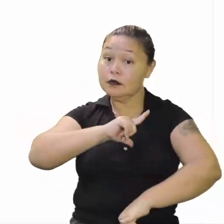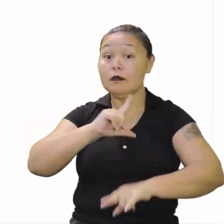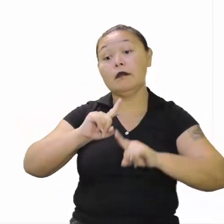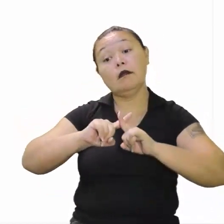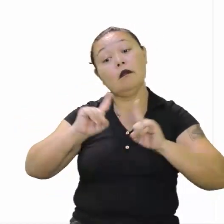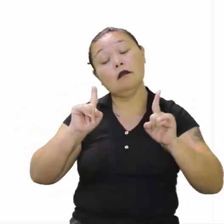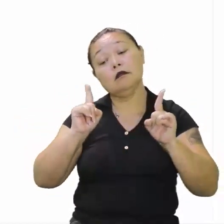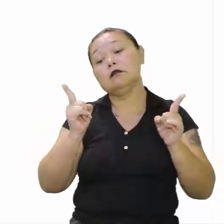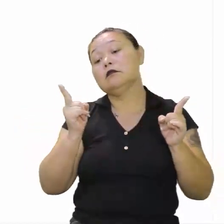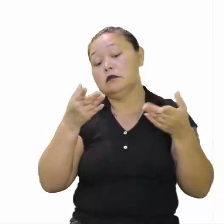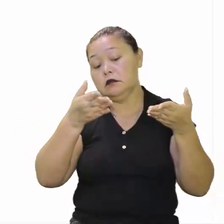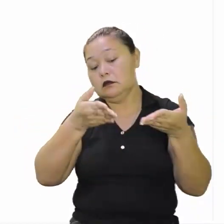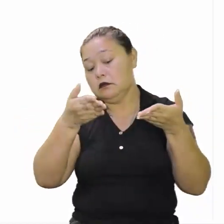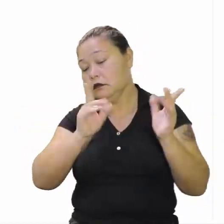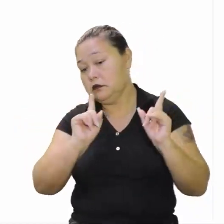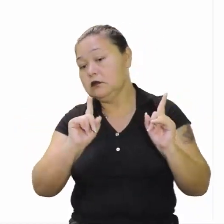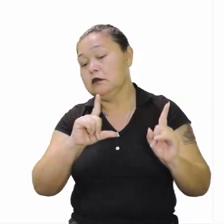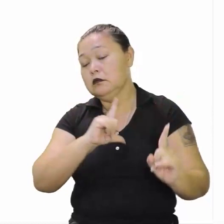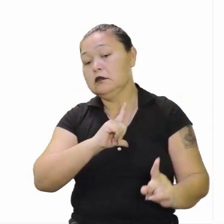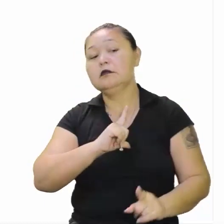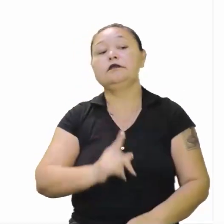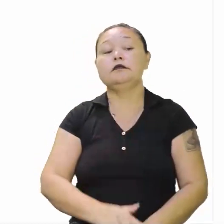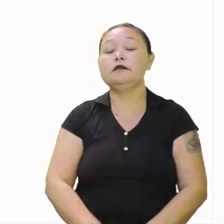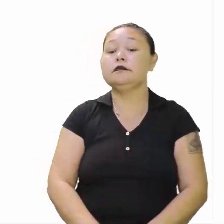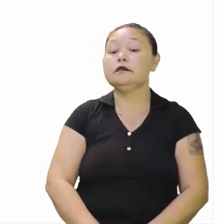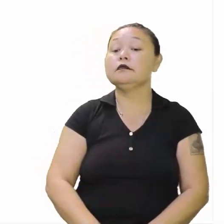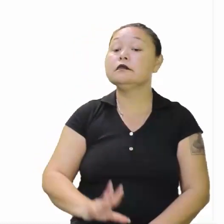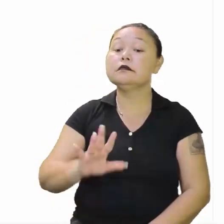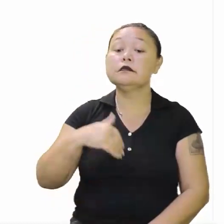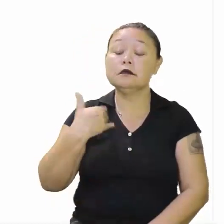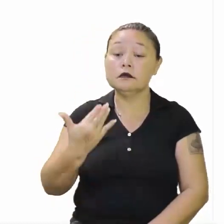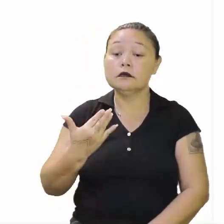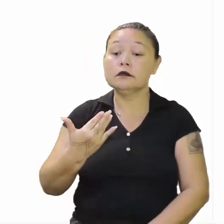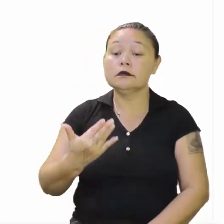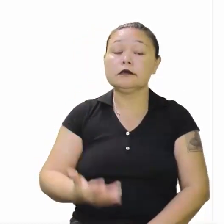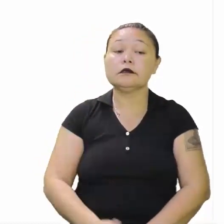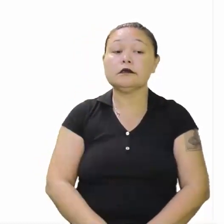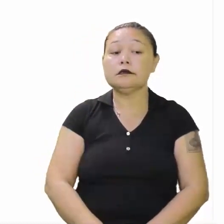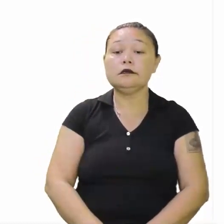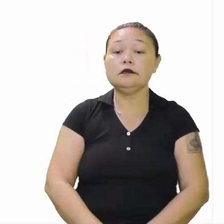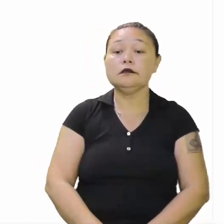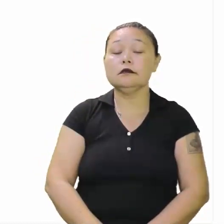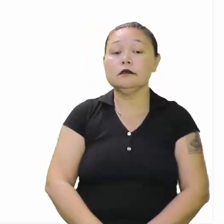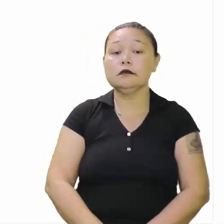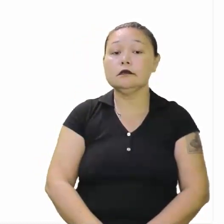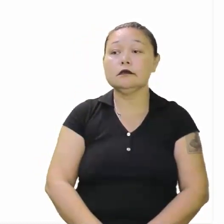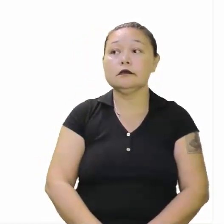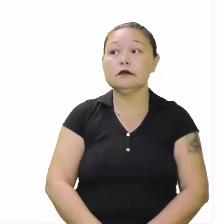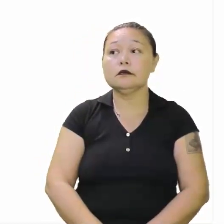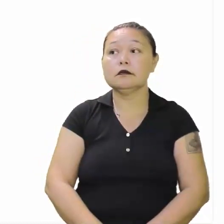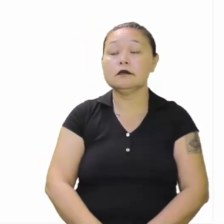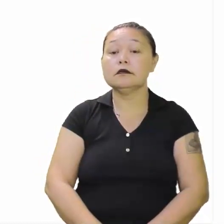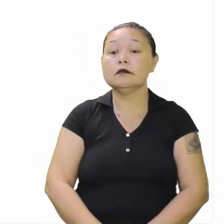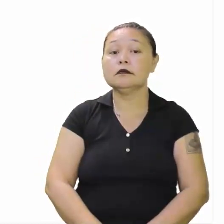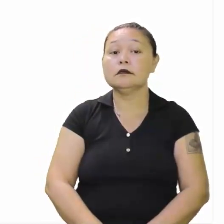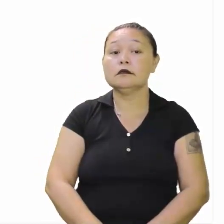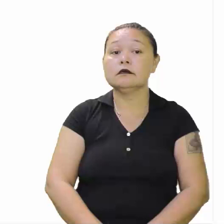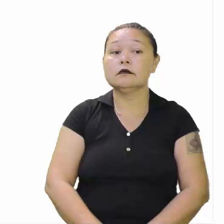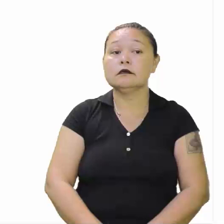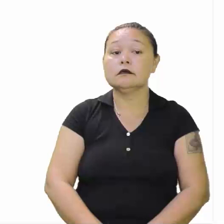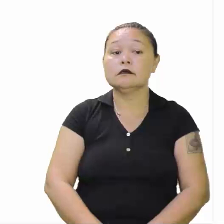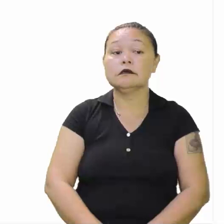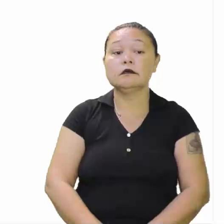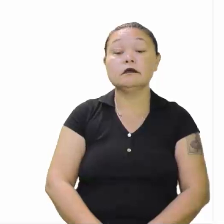nessas coisas que ela está, ou seja, de que se trata, tá bom? Para isso, é